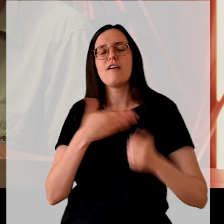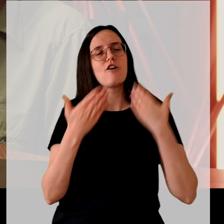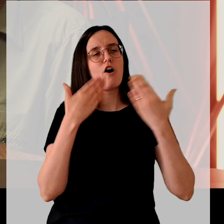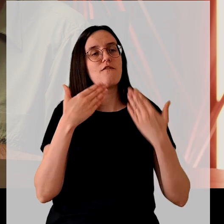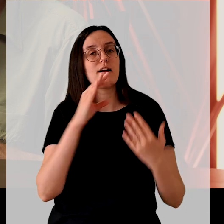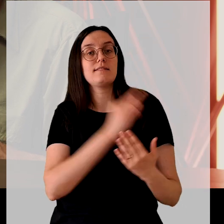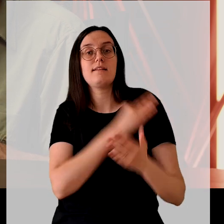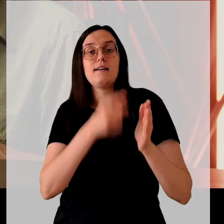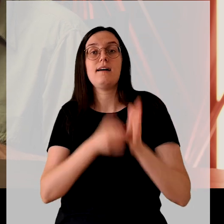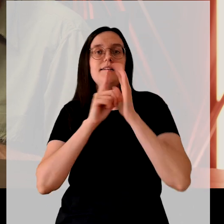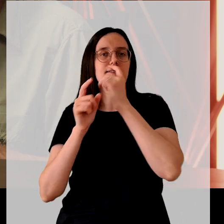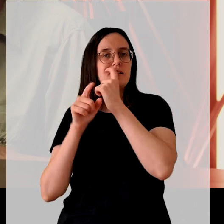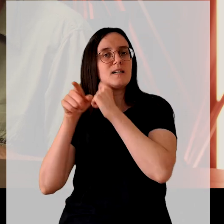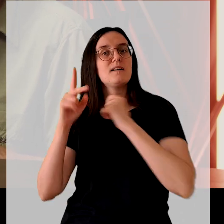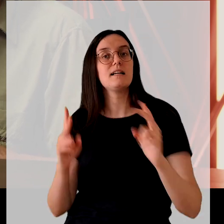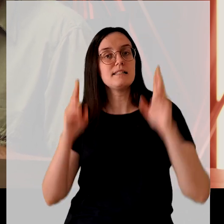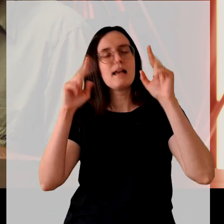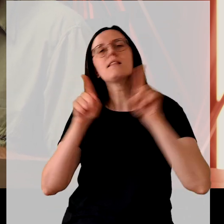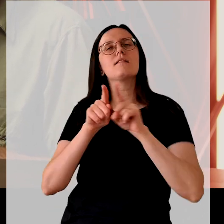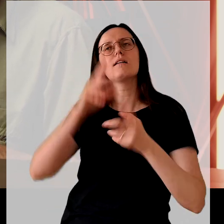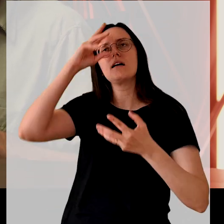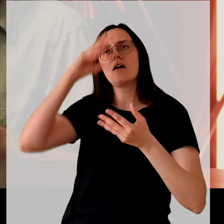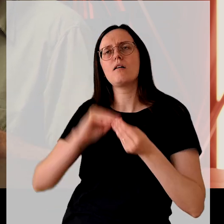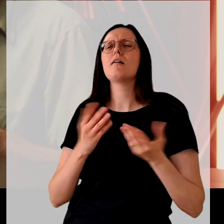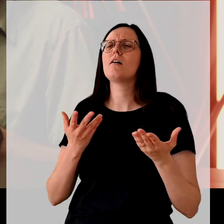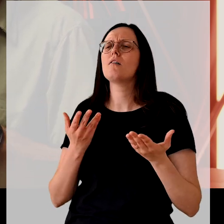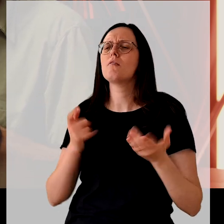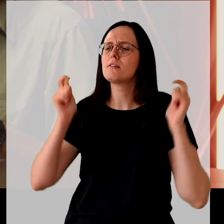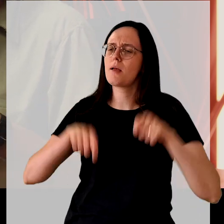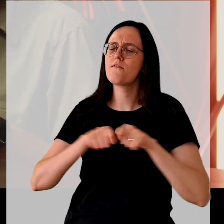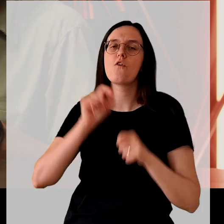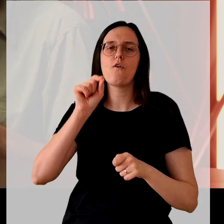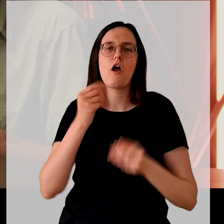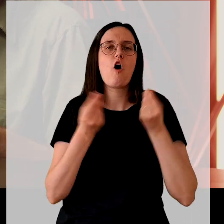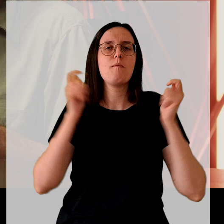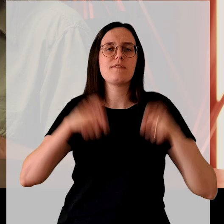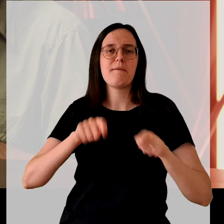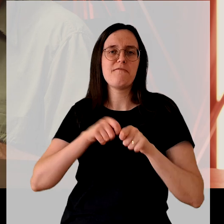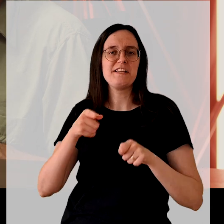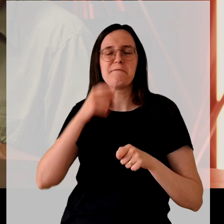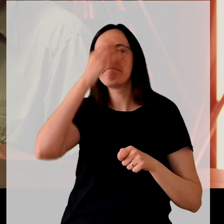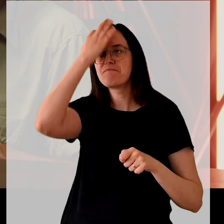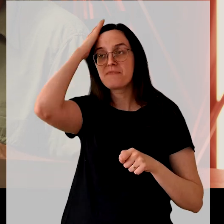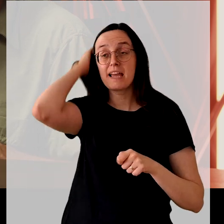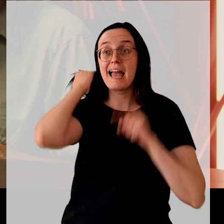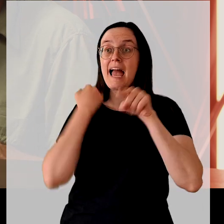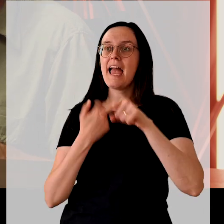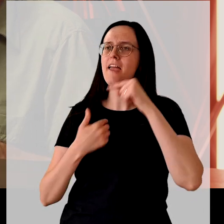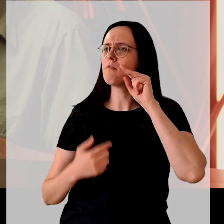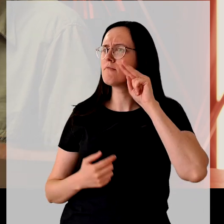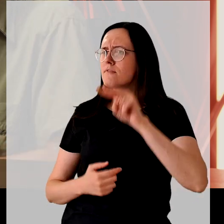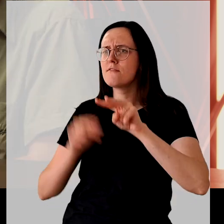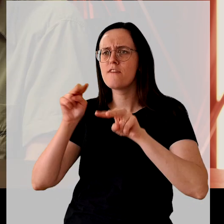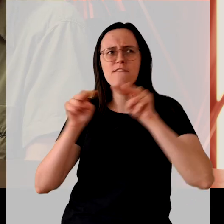gostava muito de conversar com o técnico antes da cena e de entender, né, o que dava para fazer, como que podia ser feito. Isso, daí